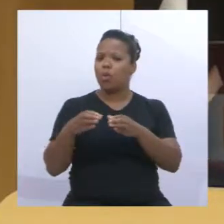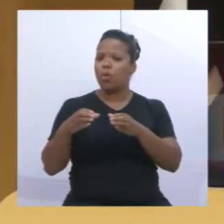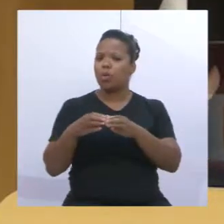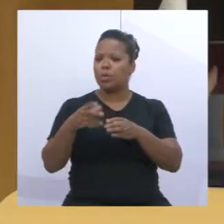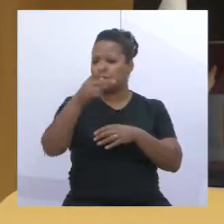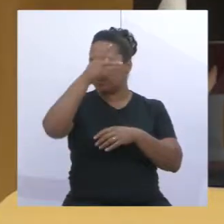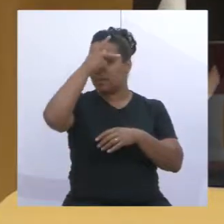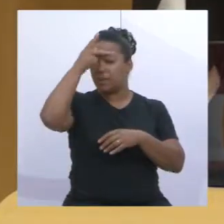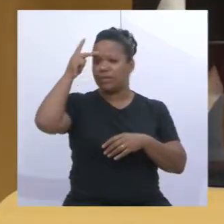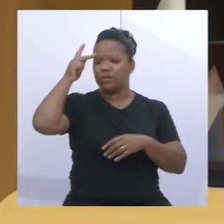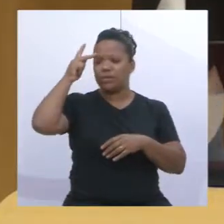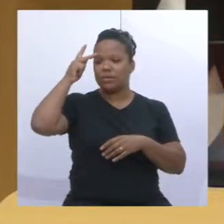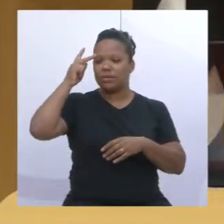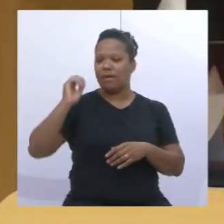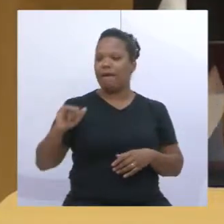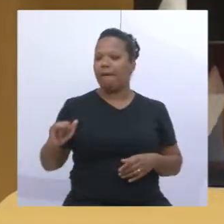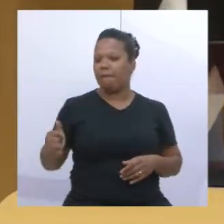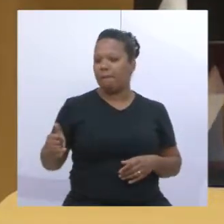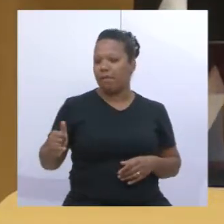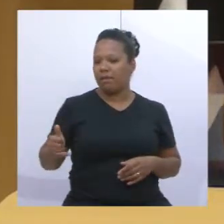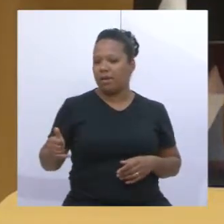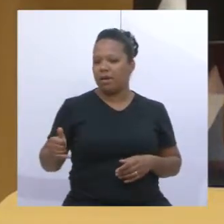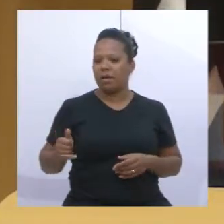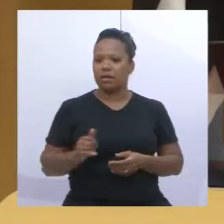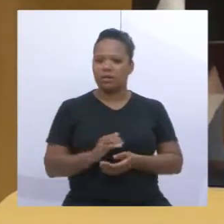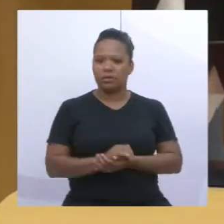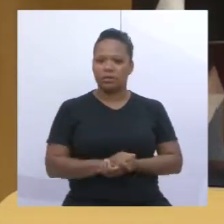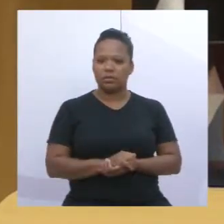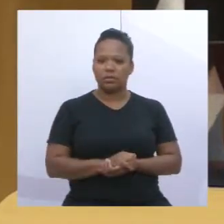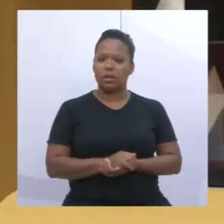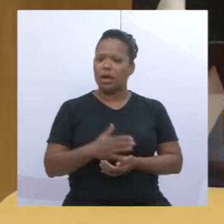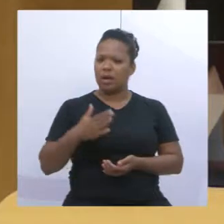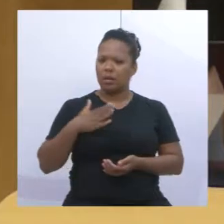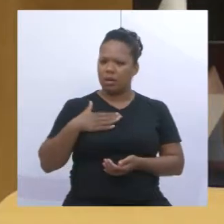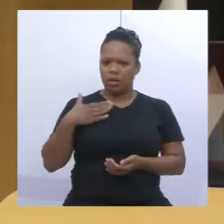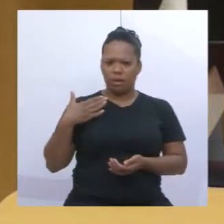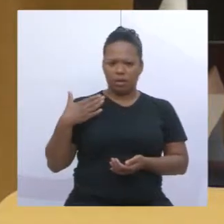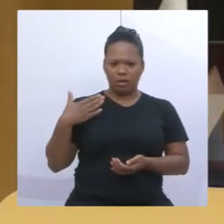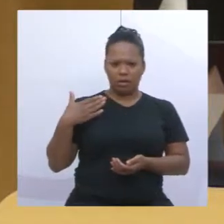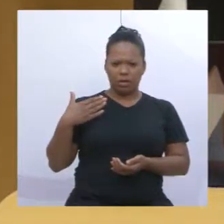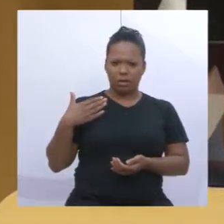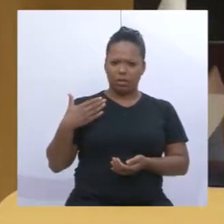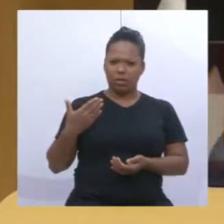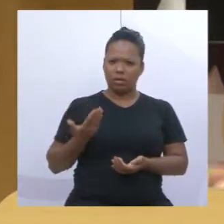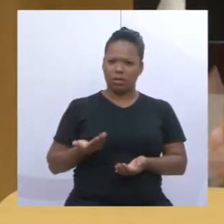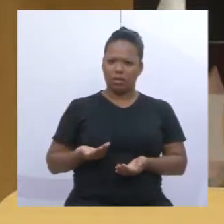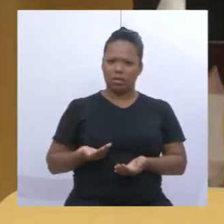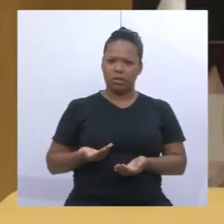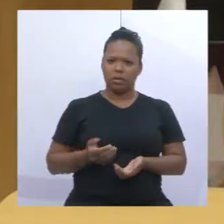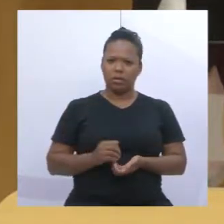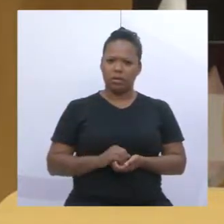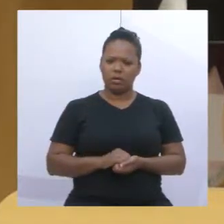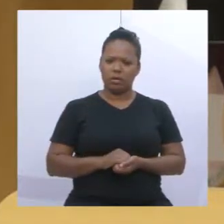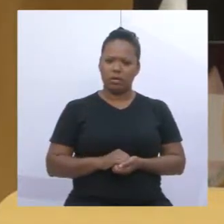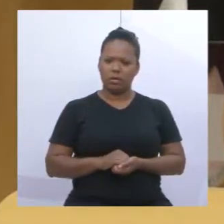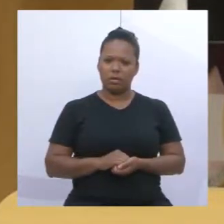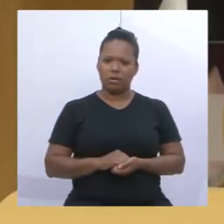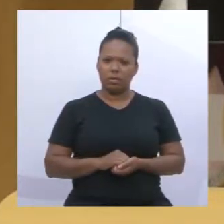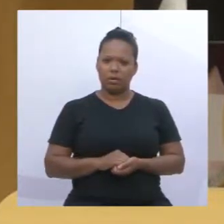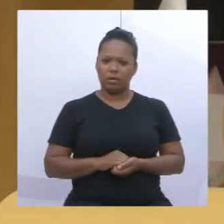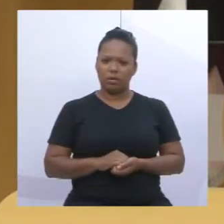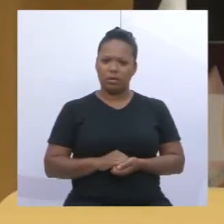de privilegiados. Isso muito me assusta, por conta de que é uma